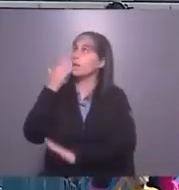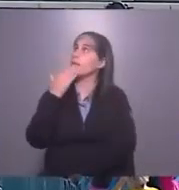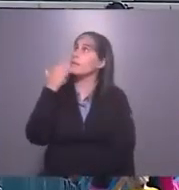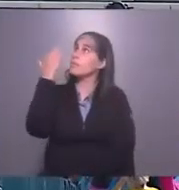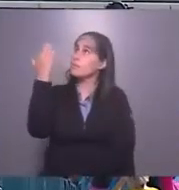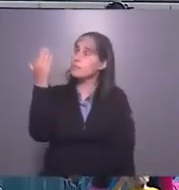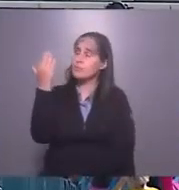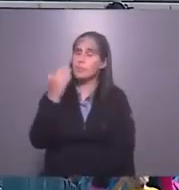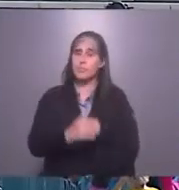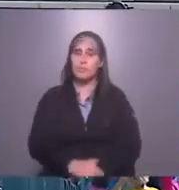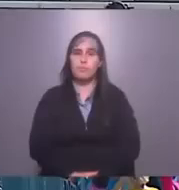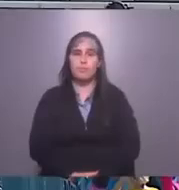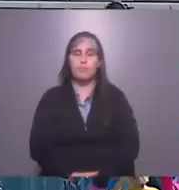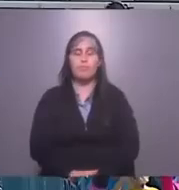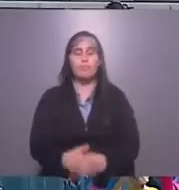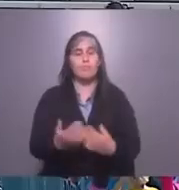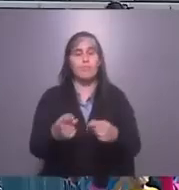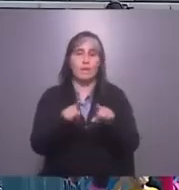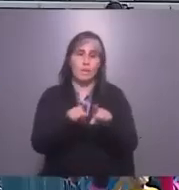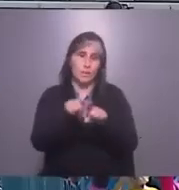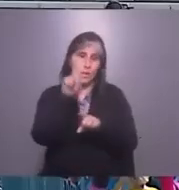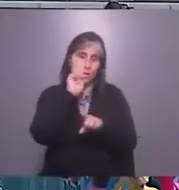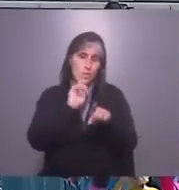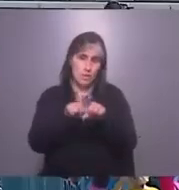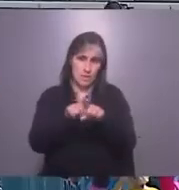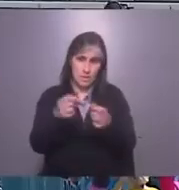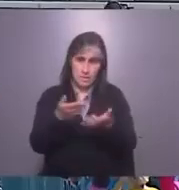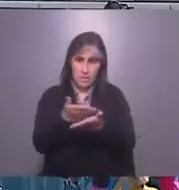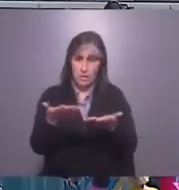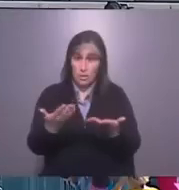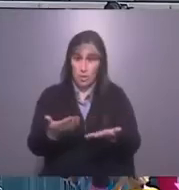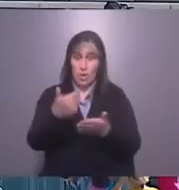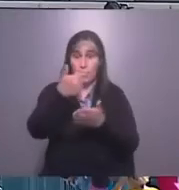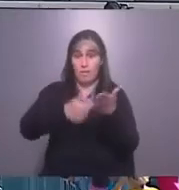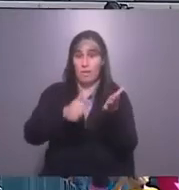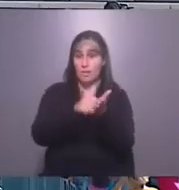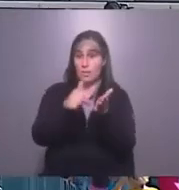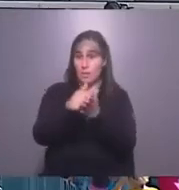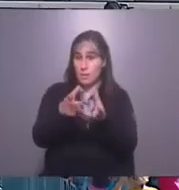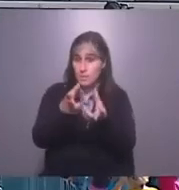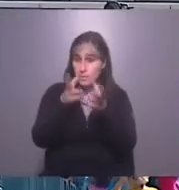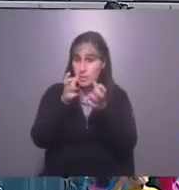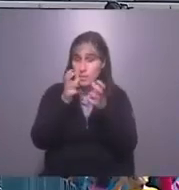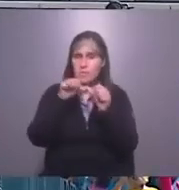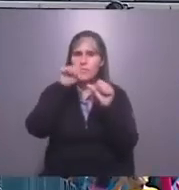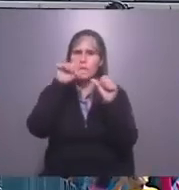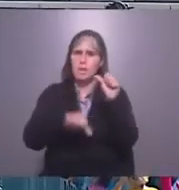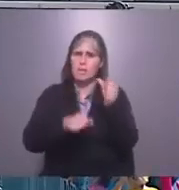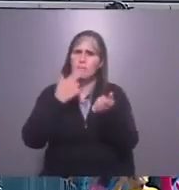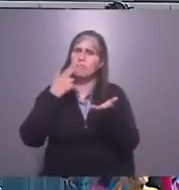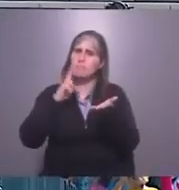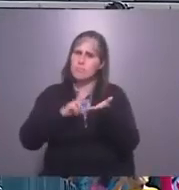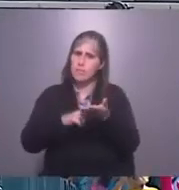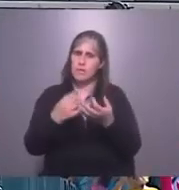Irmãos e irmãs, vamos agora escutar a palavra da nossa salvação, a palavra da verdade. O